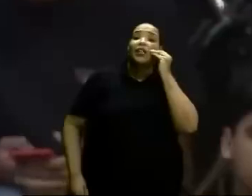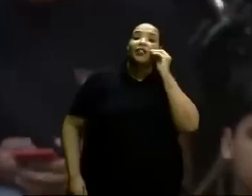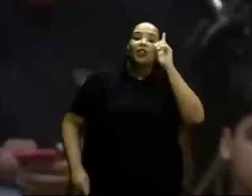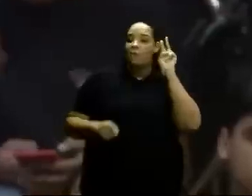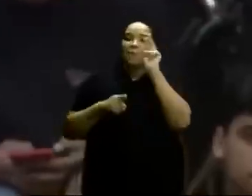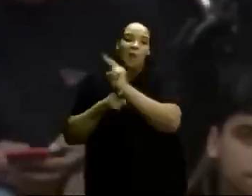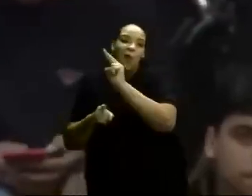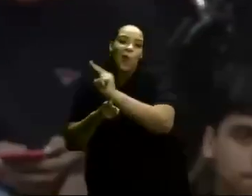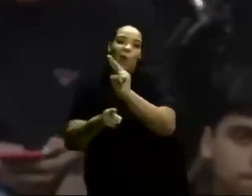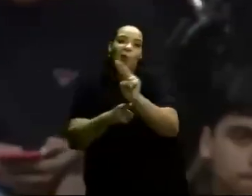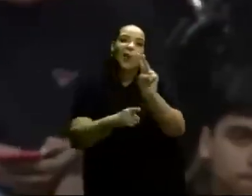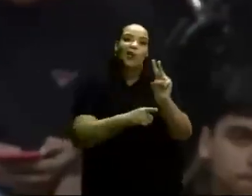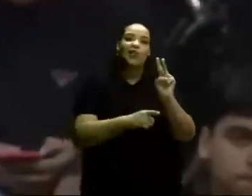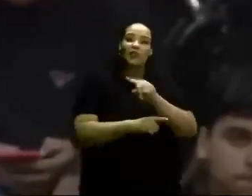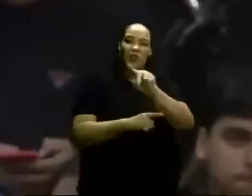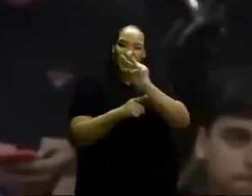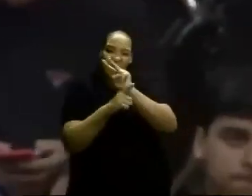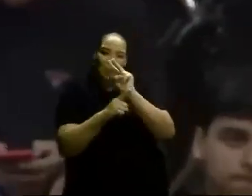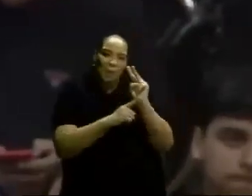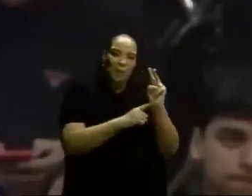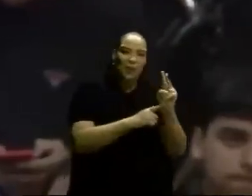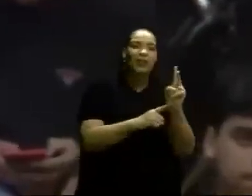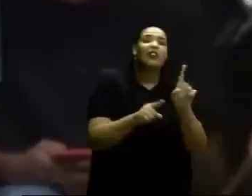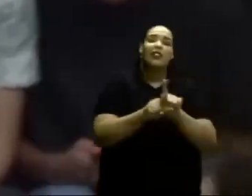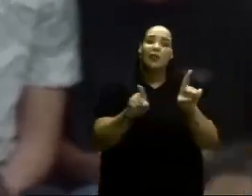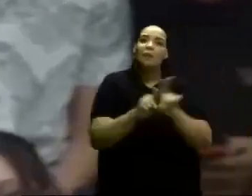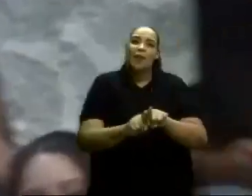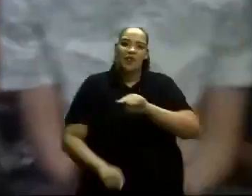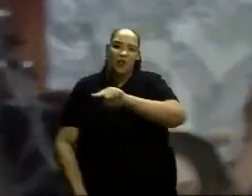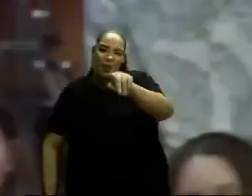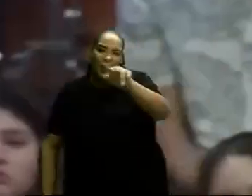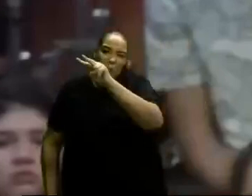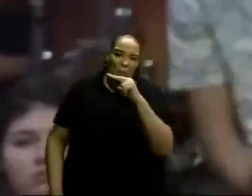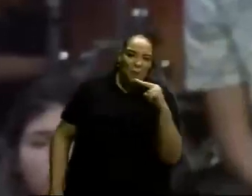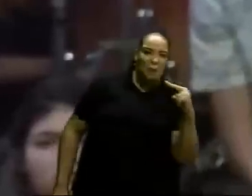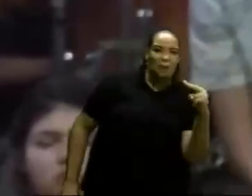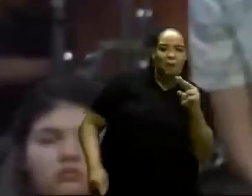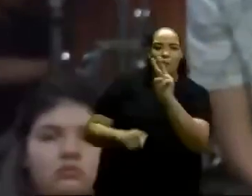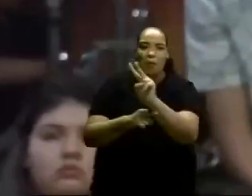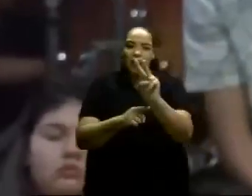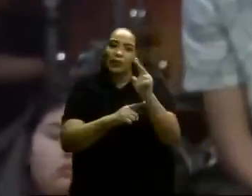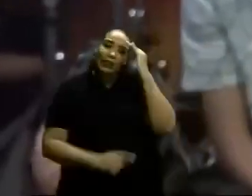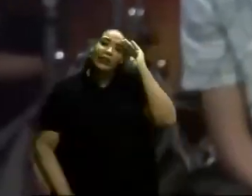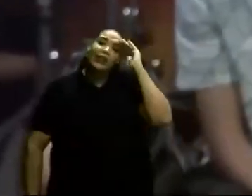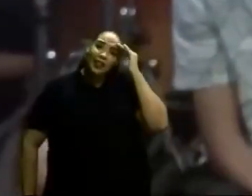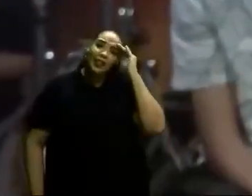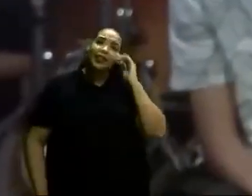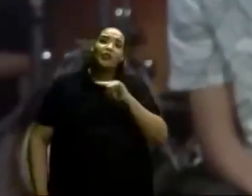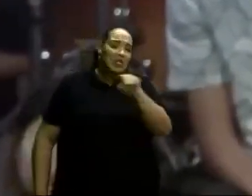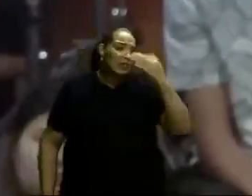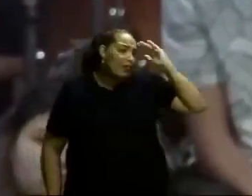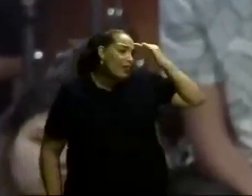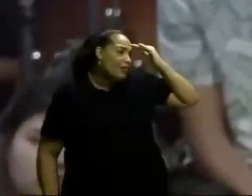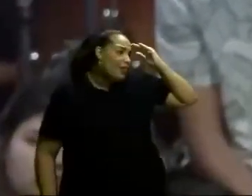um. Você está cercado, meu camarada. Cercada, minha filha. Você está entendendo? Quem está aí no fundo está